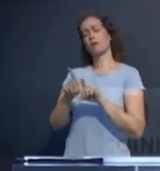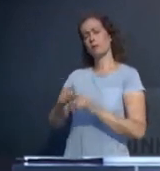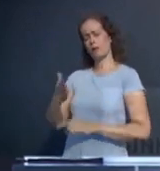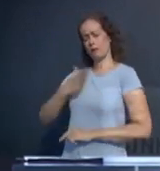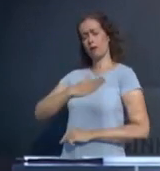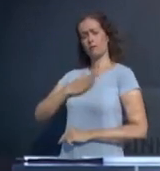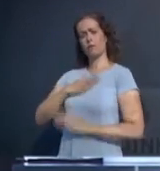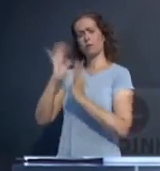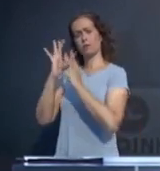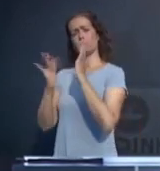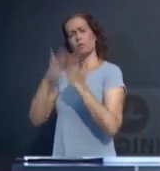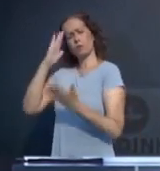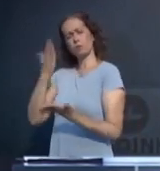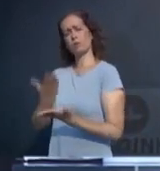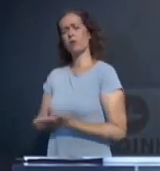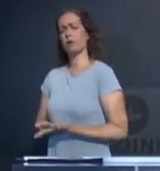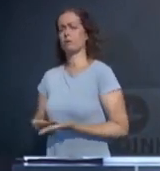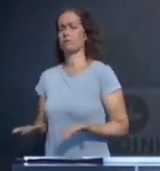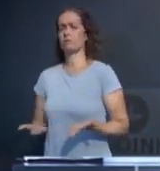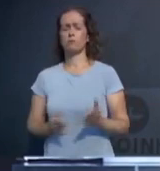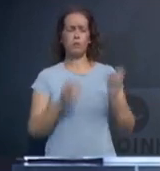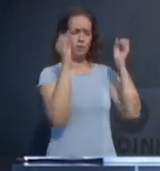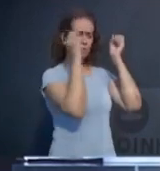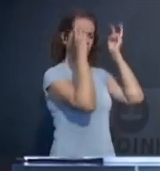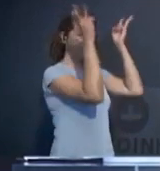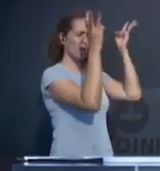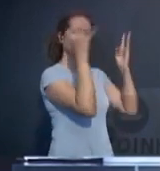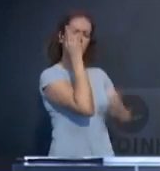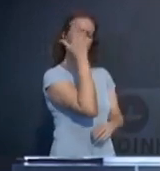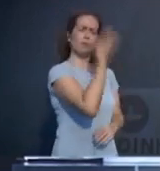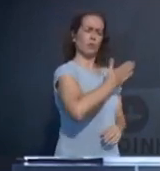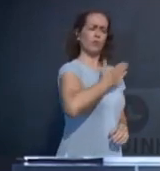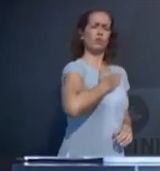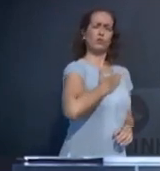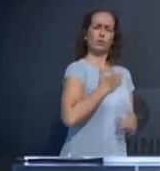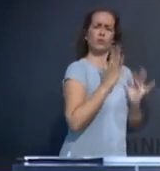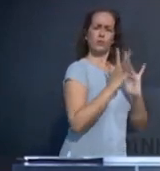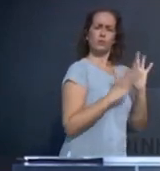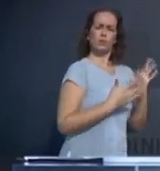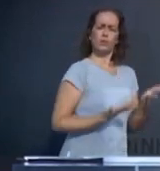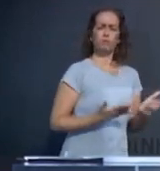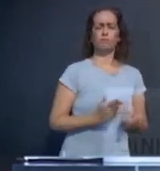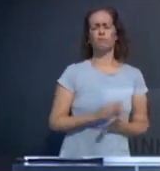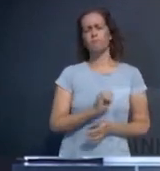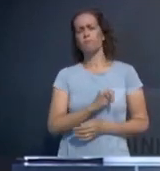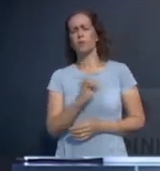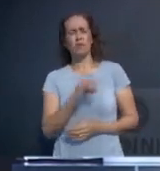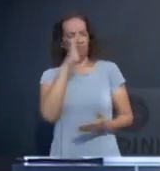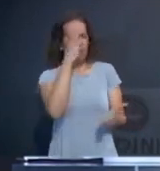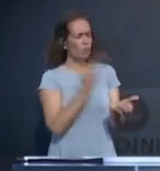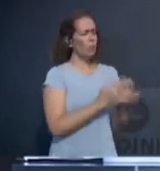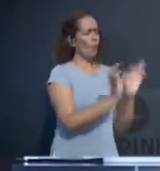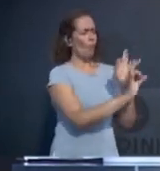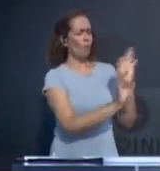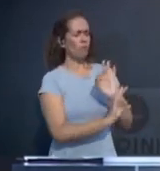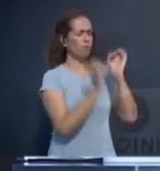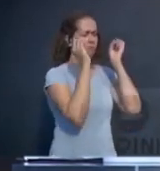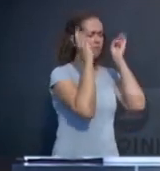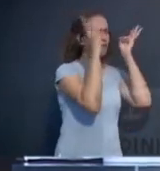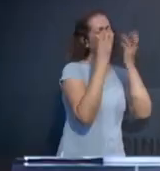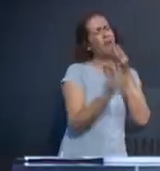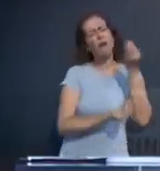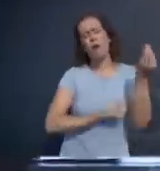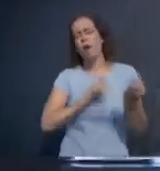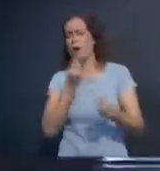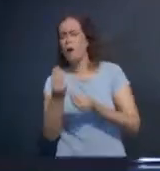meu respeito. Se porém não credes nos seus escritos, como crereis